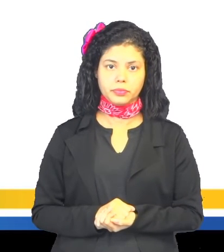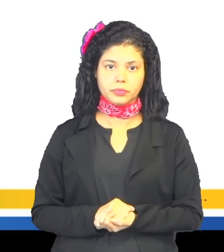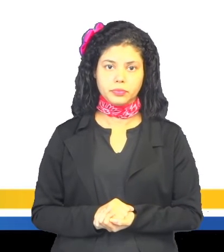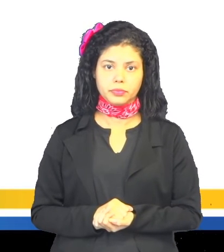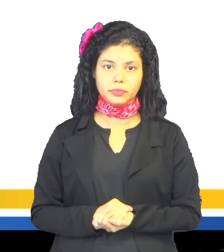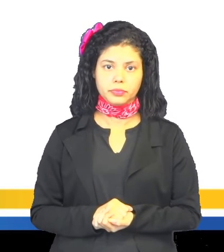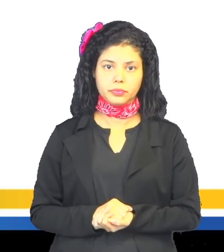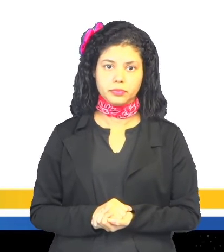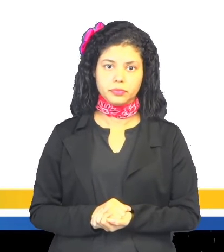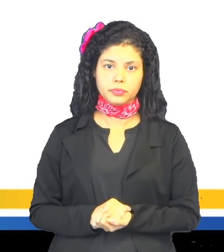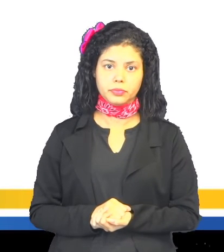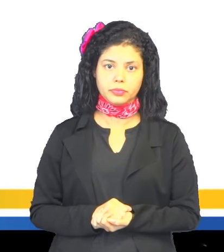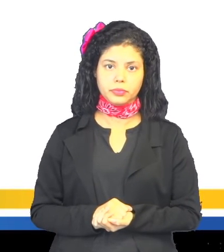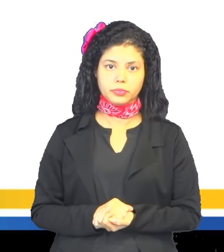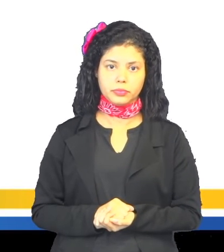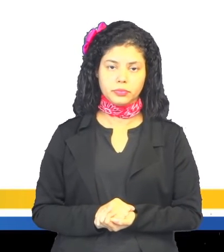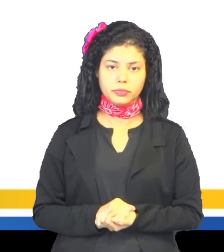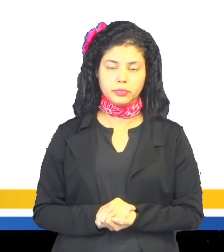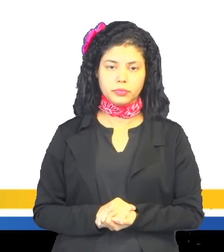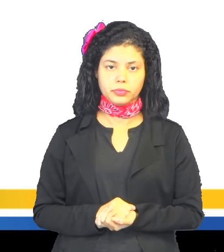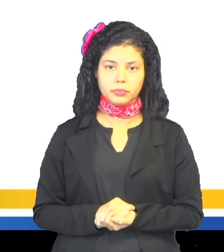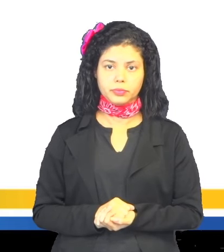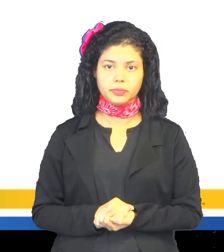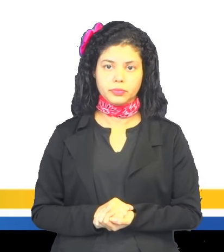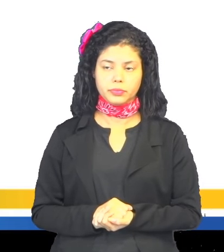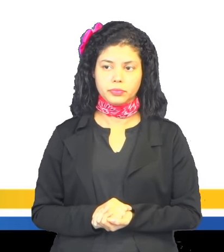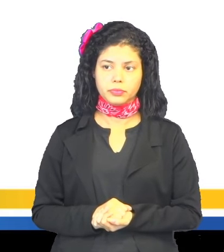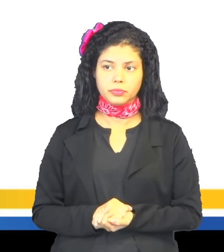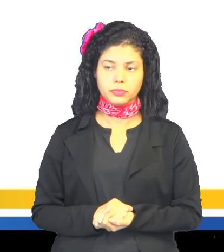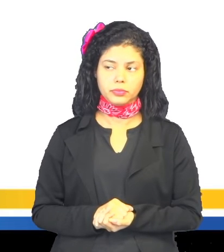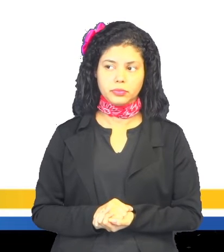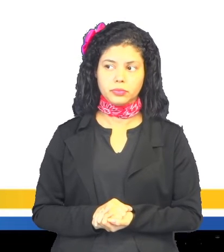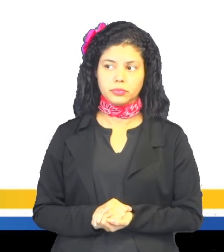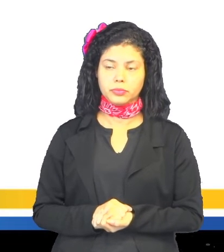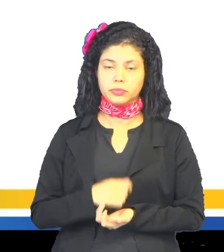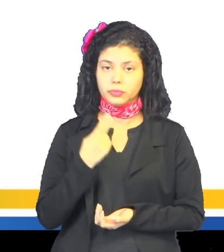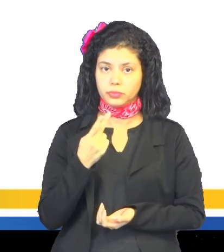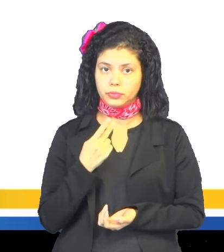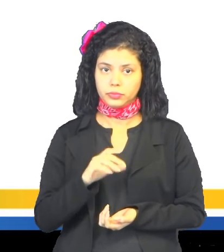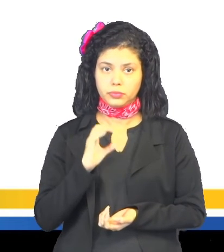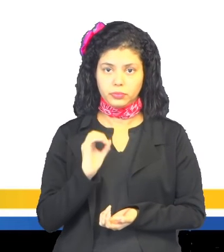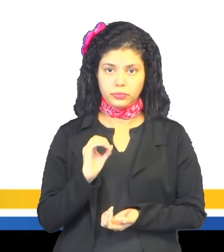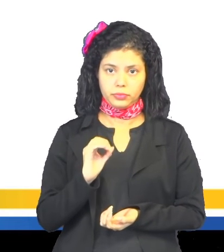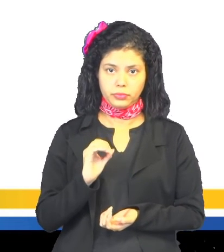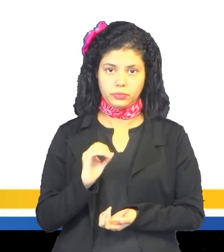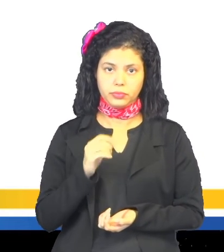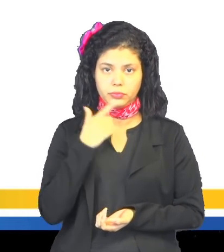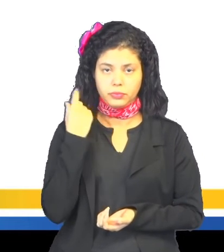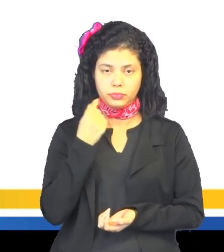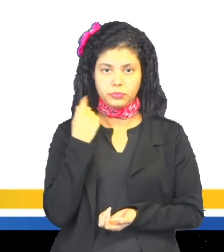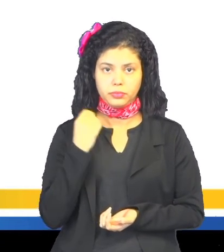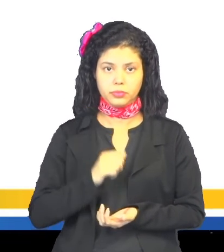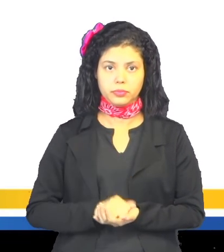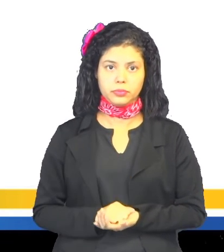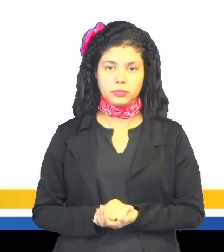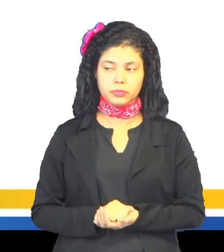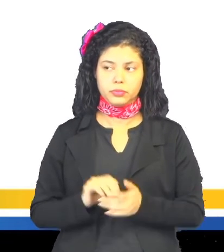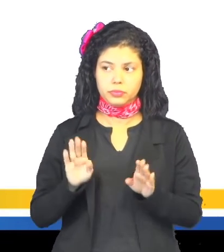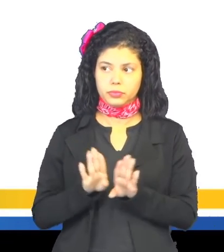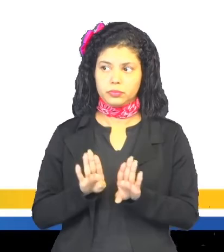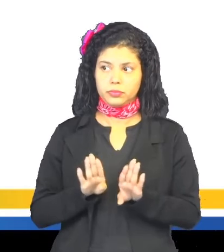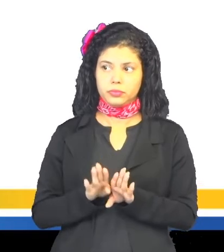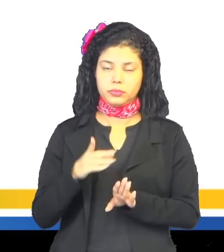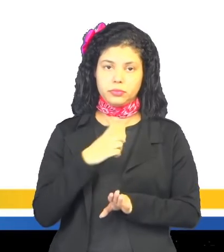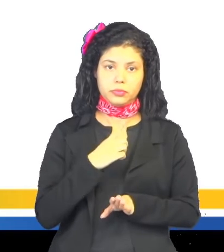the latter e tal e aí você for não sei lá palavra gato não